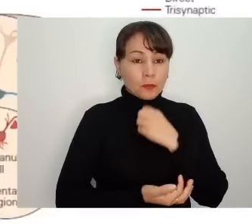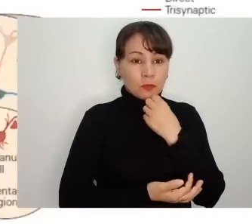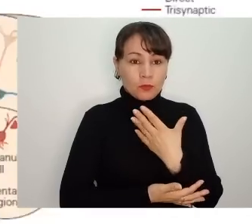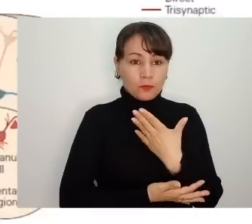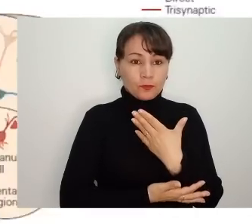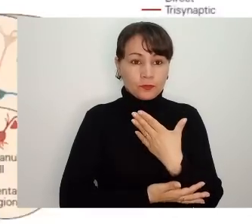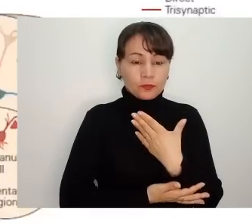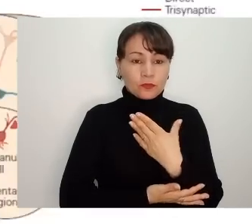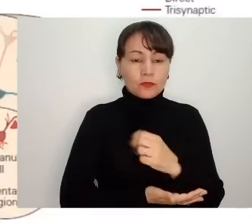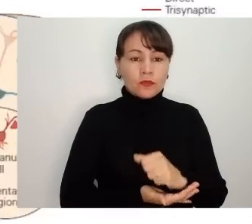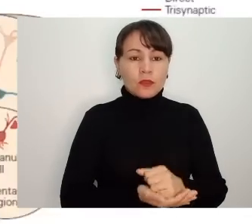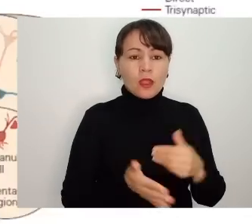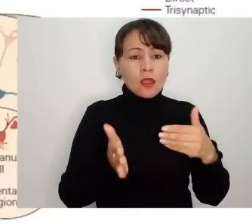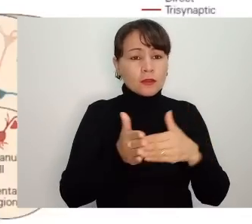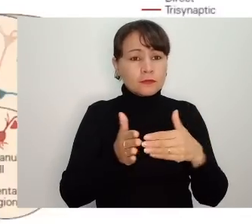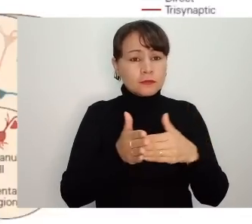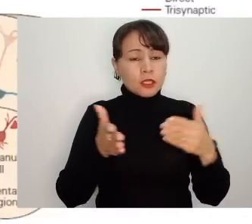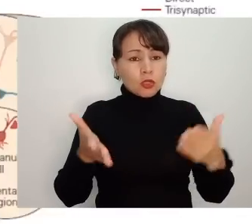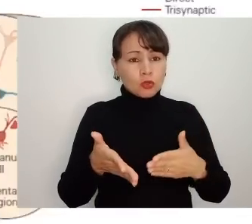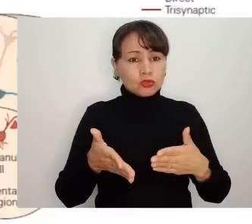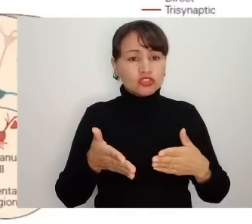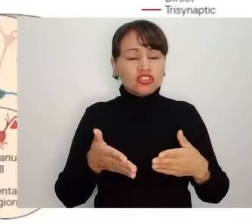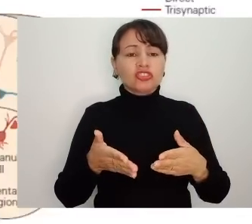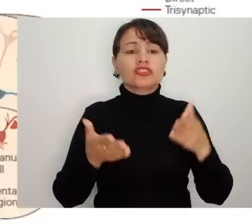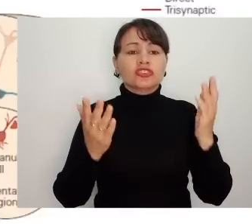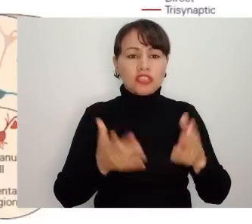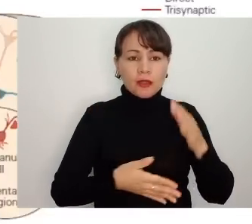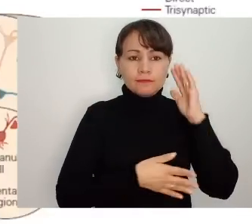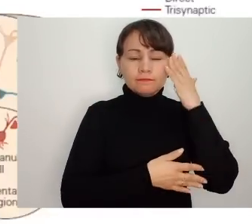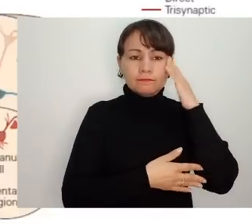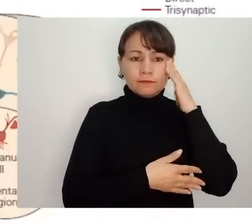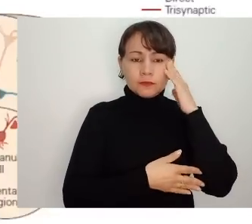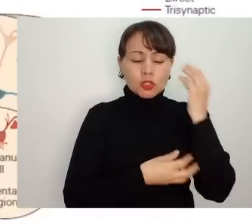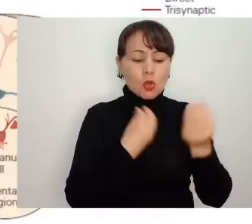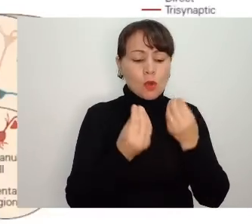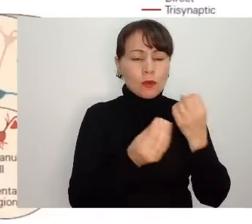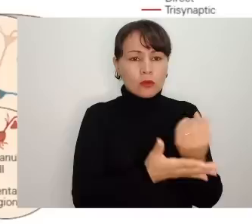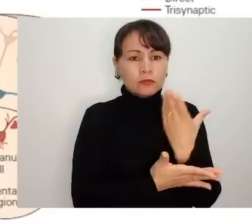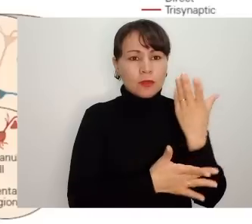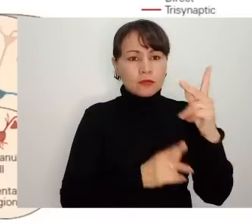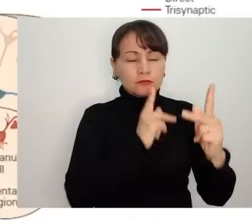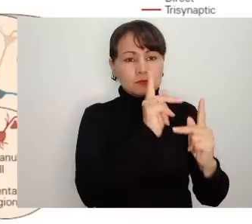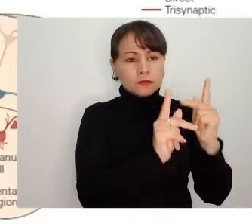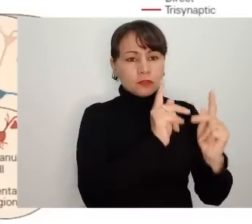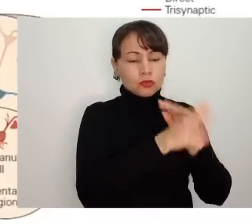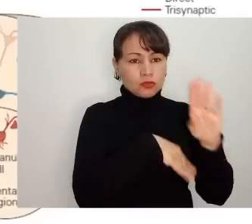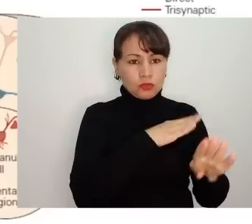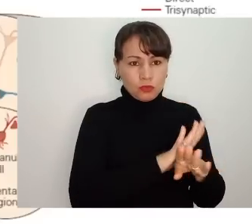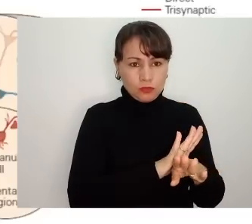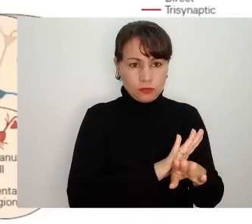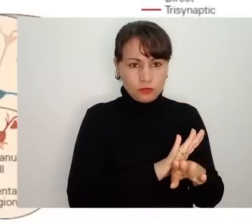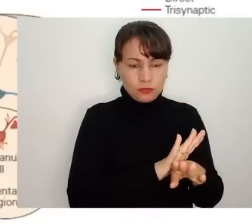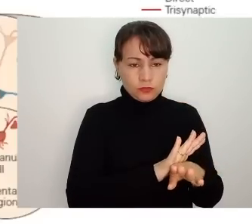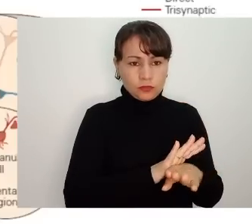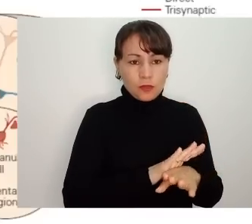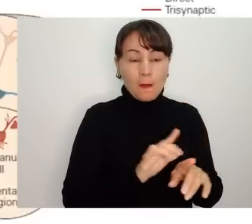Bom, até o momento a gente já entendeu como que acontece esse processo todo.